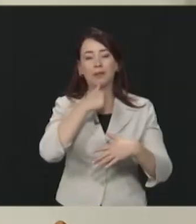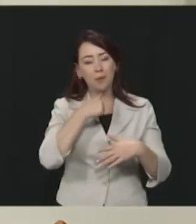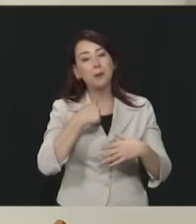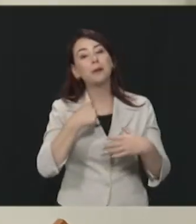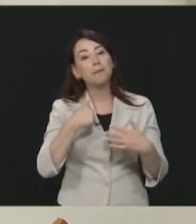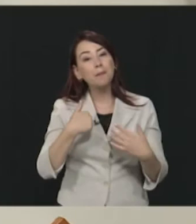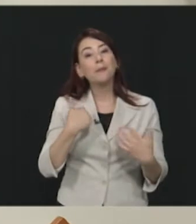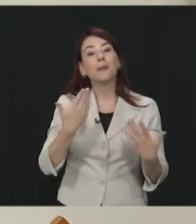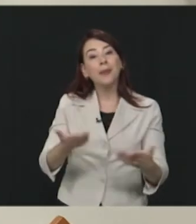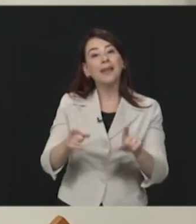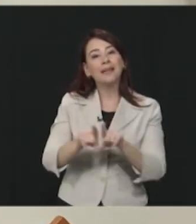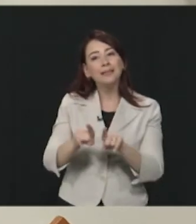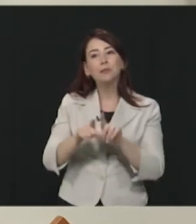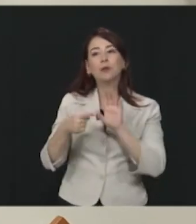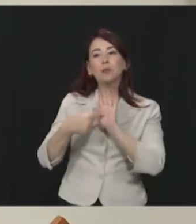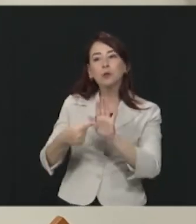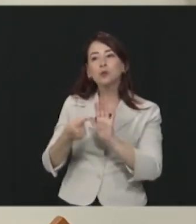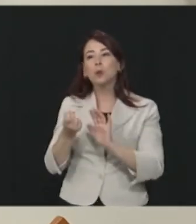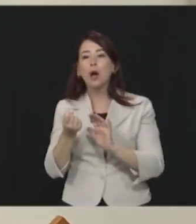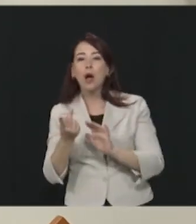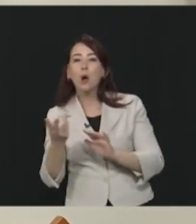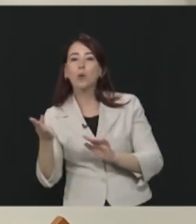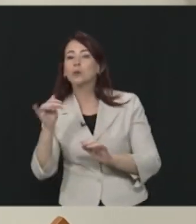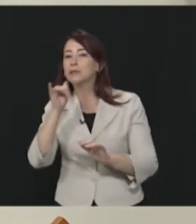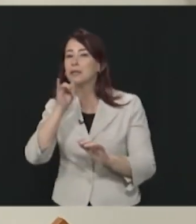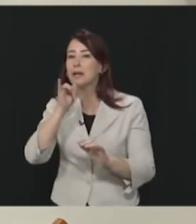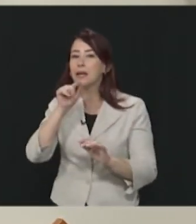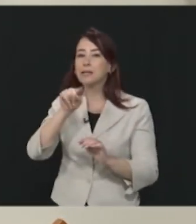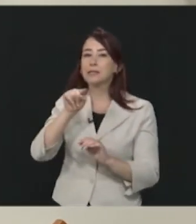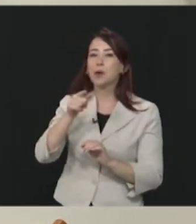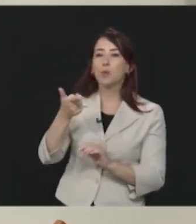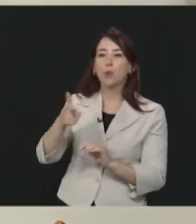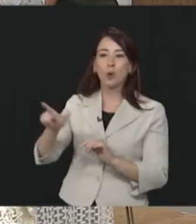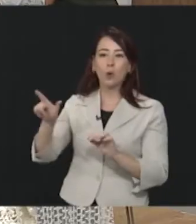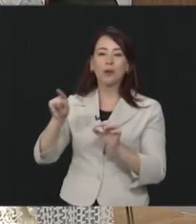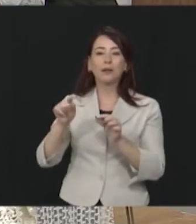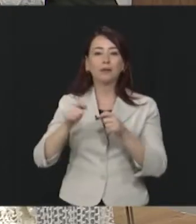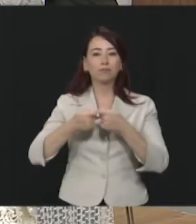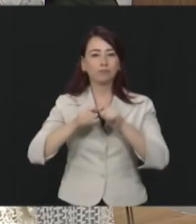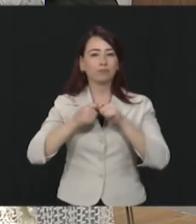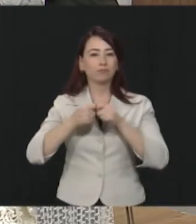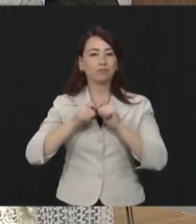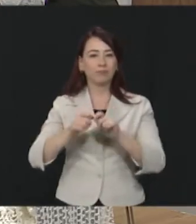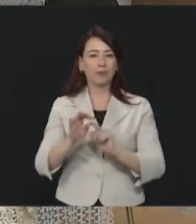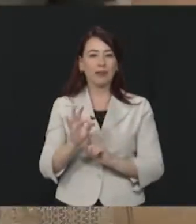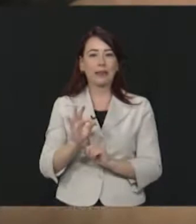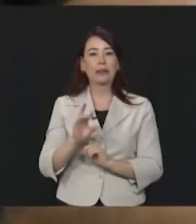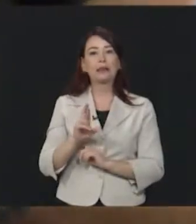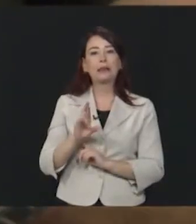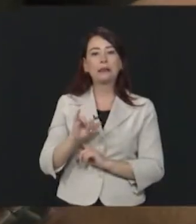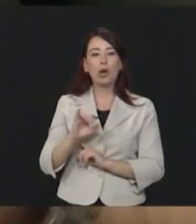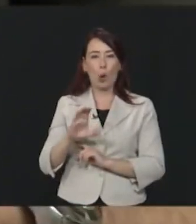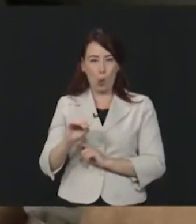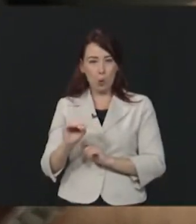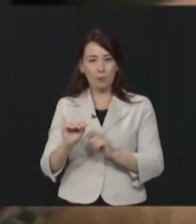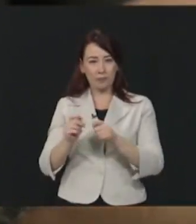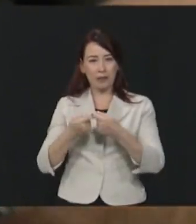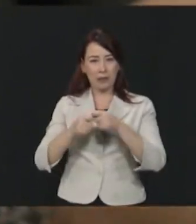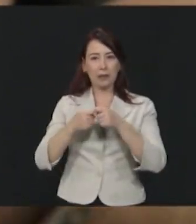aí a gente trouxe também algumas técnicas, por exemplo, essas aqui de tricô. Sim. Essa